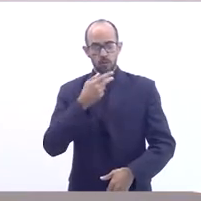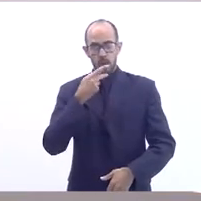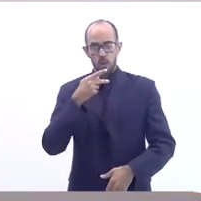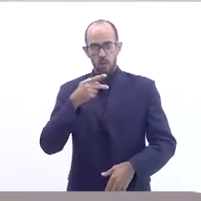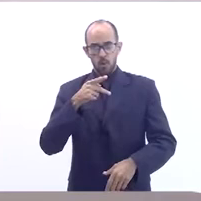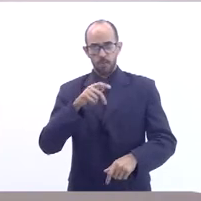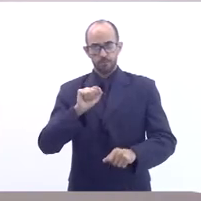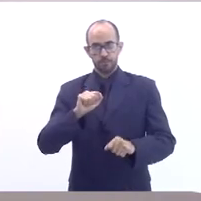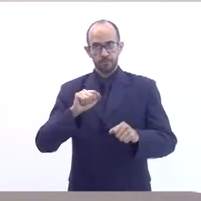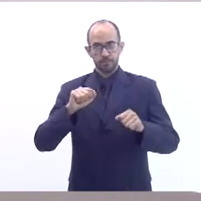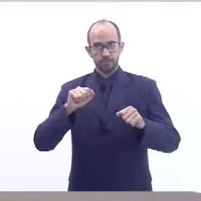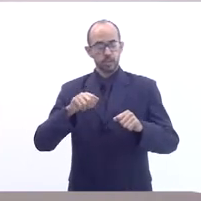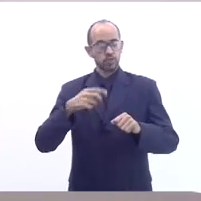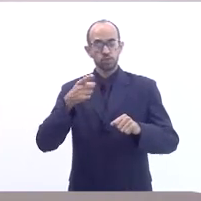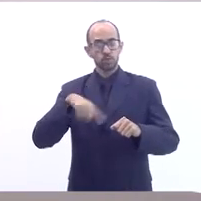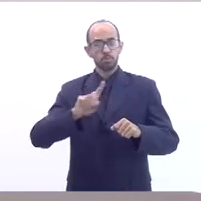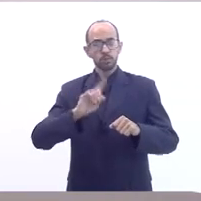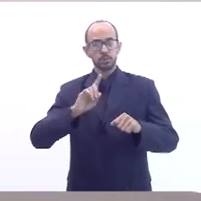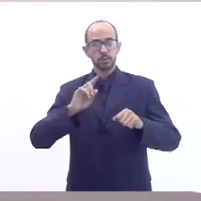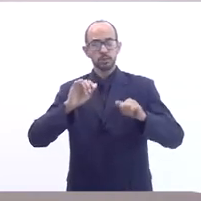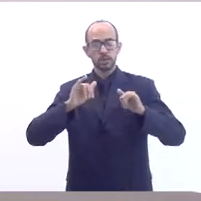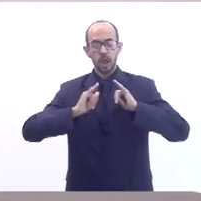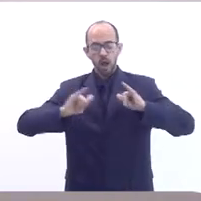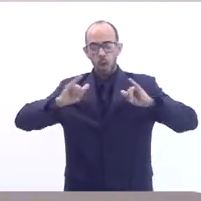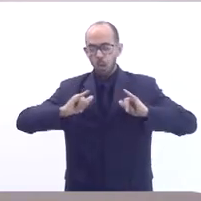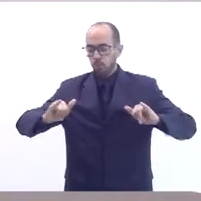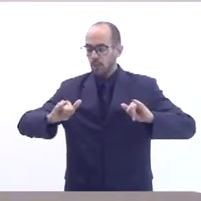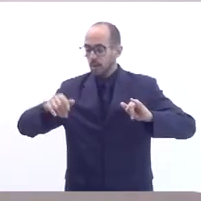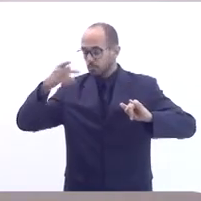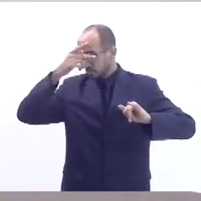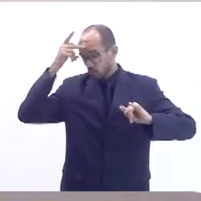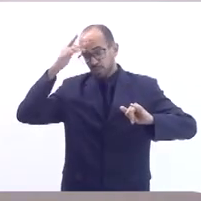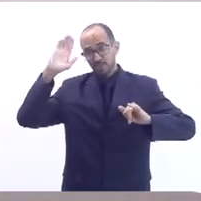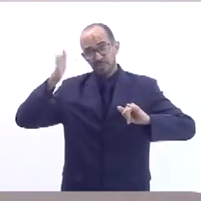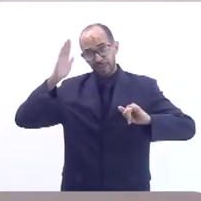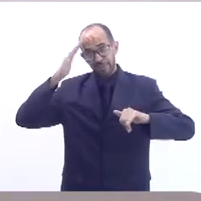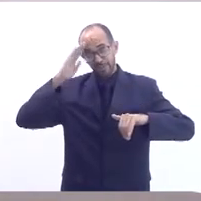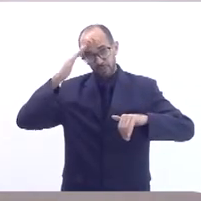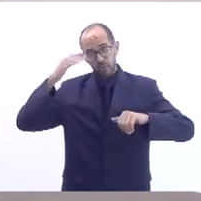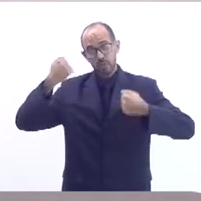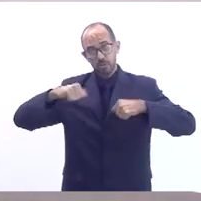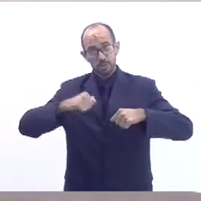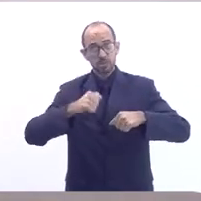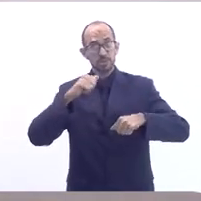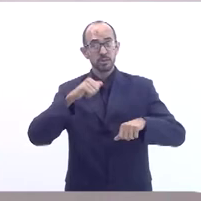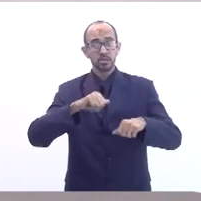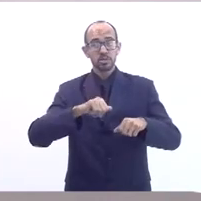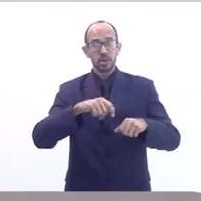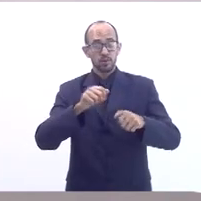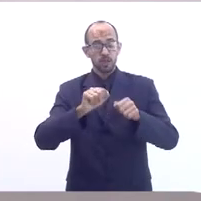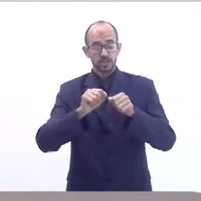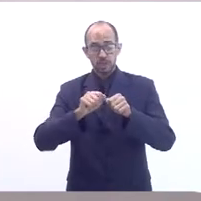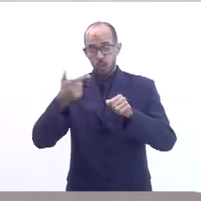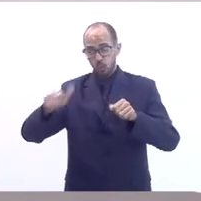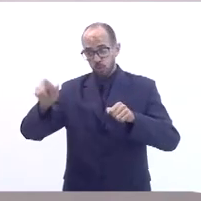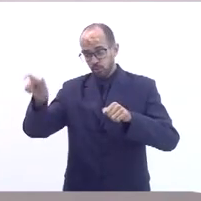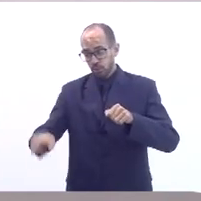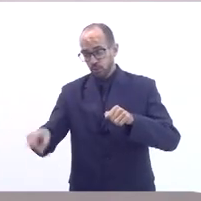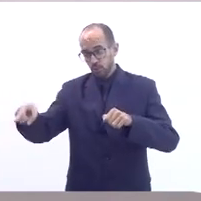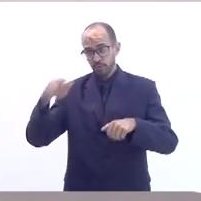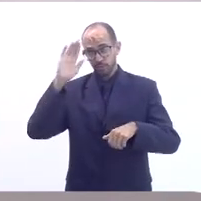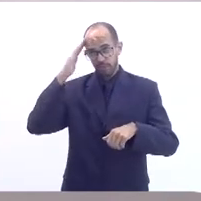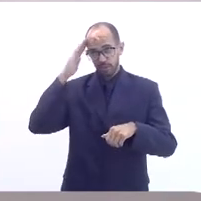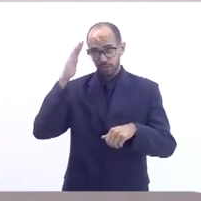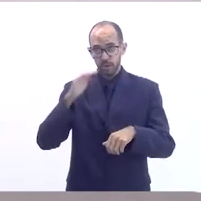a gente não Tem que convencer os convencidos a gente quiser vamos a gente tem que convencer os não convencidos get para complementar depois só